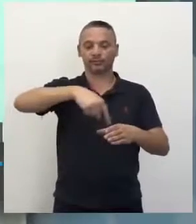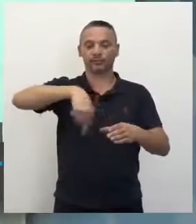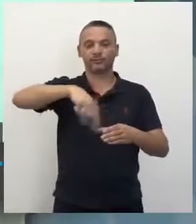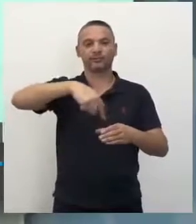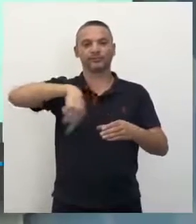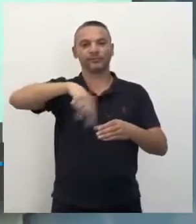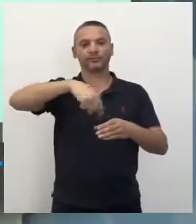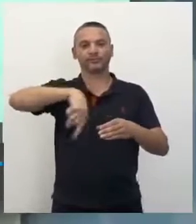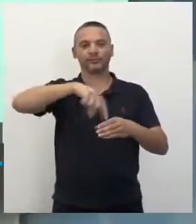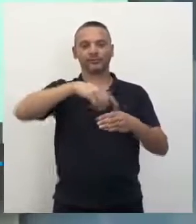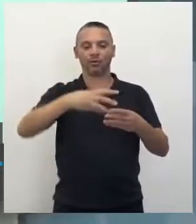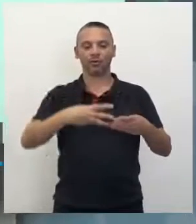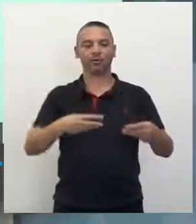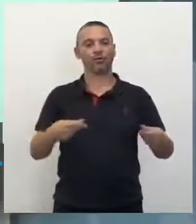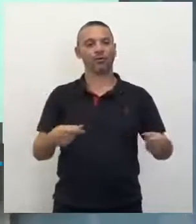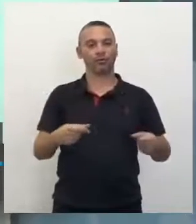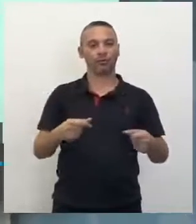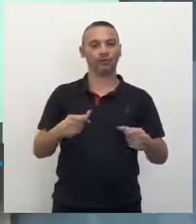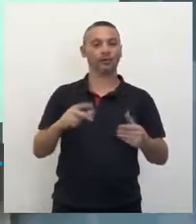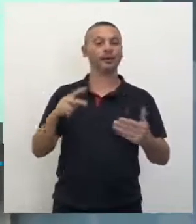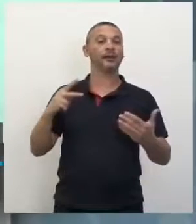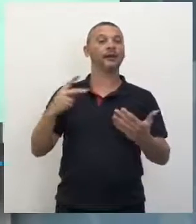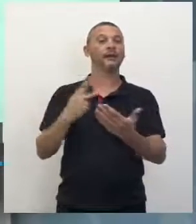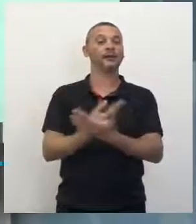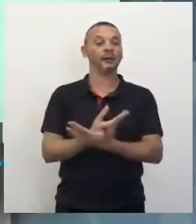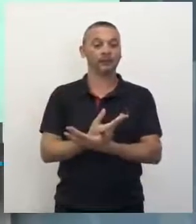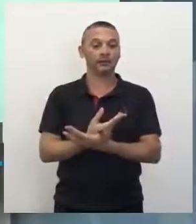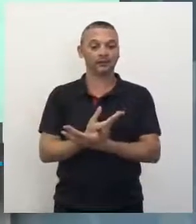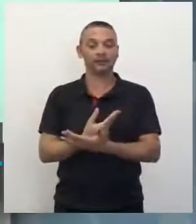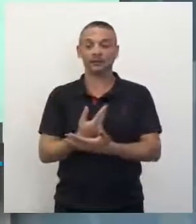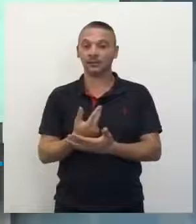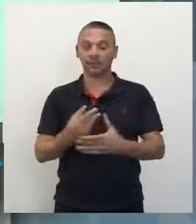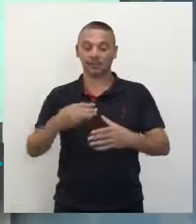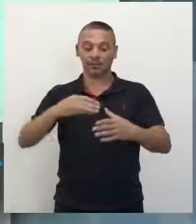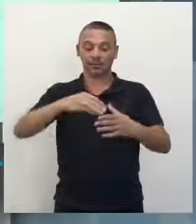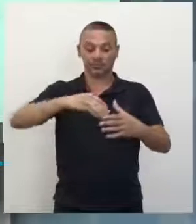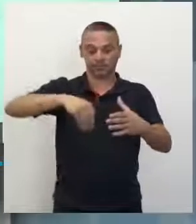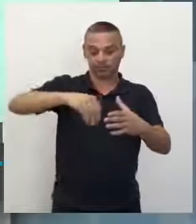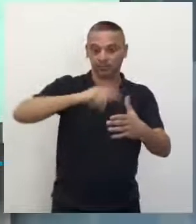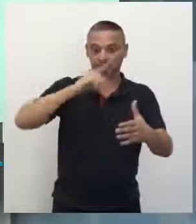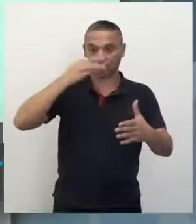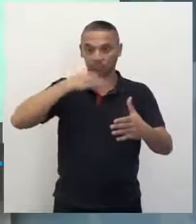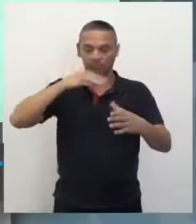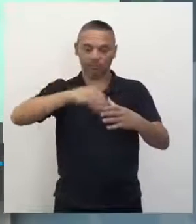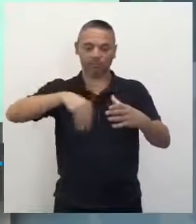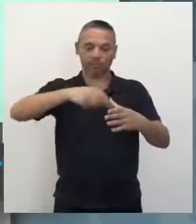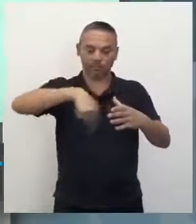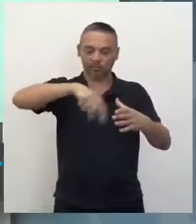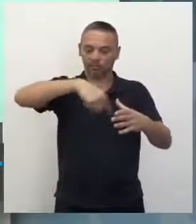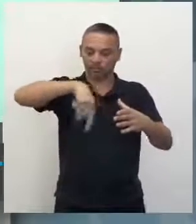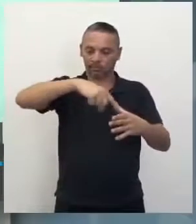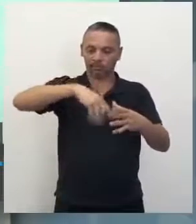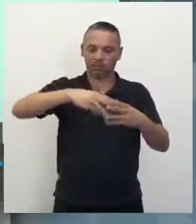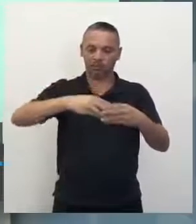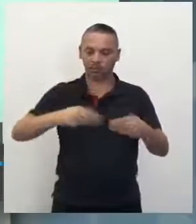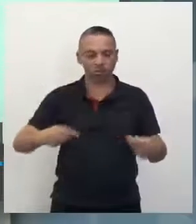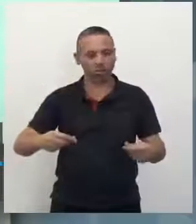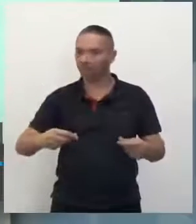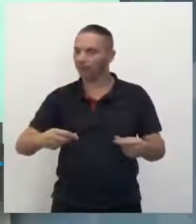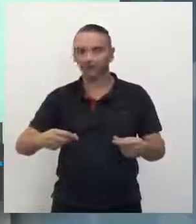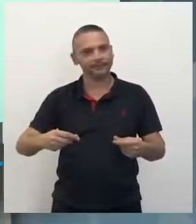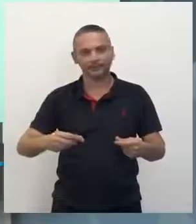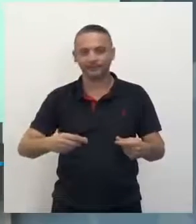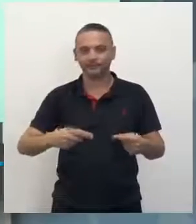açúcar. Chega uma hora que o açúcar não consegue mais dissolver. e aí você fala que